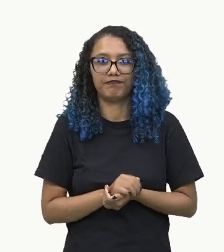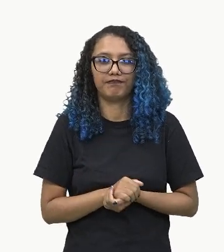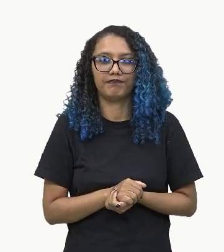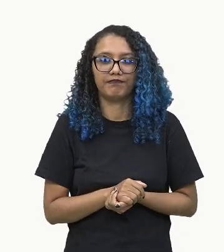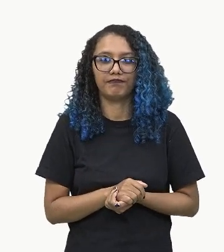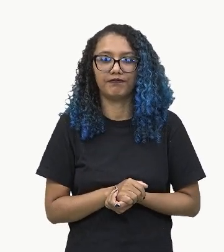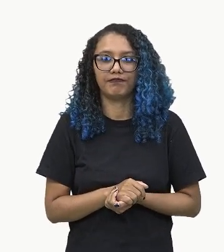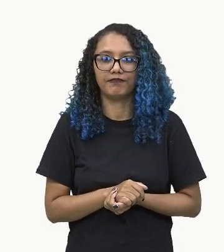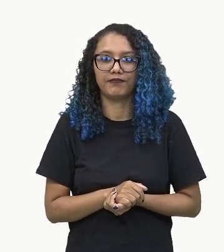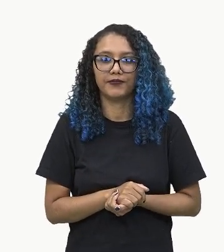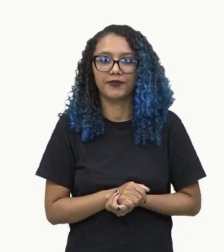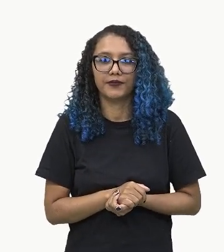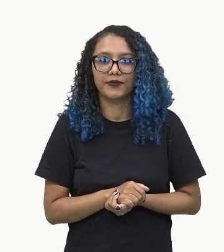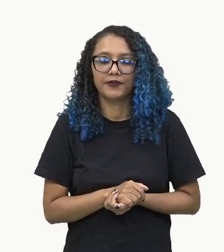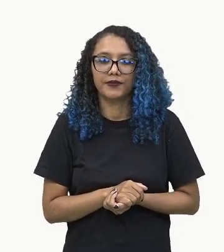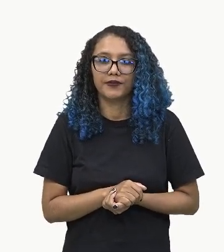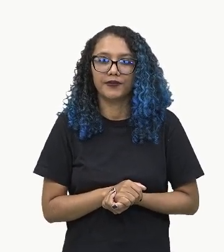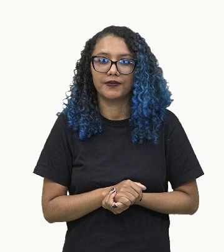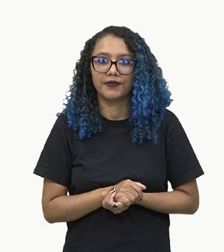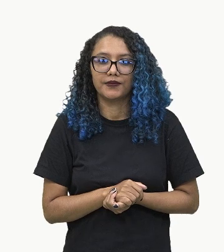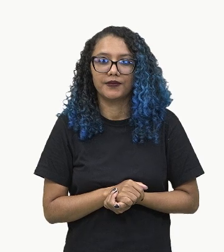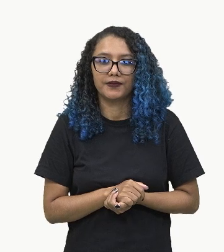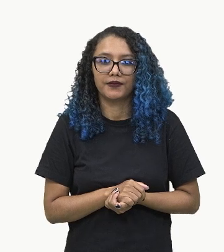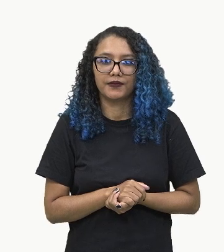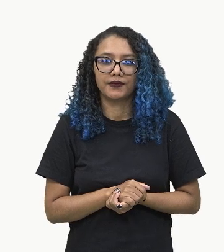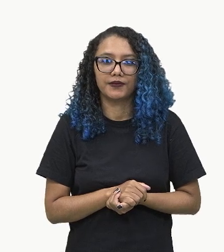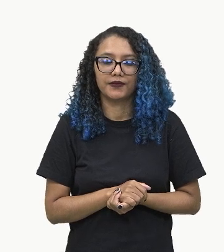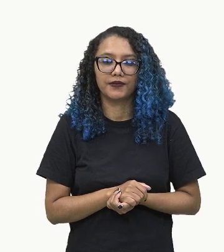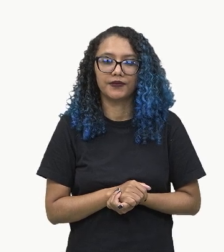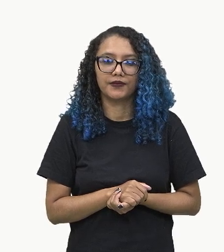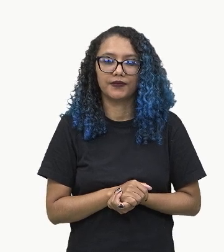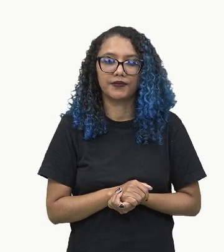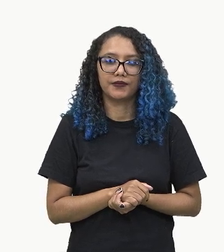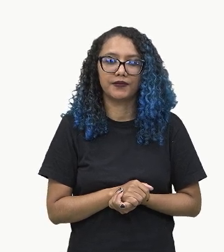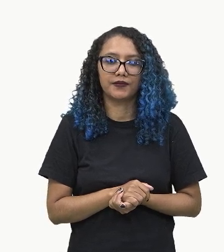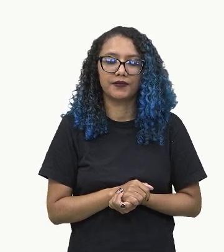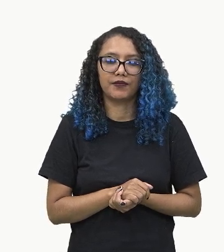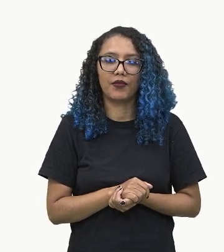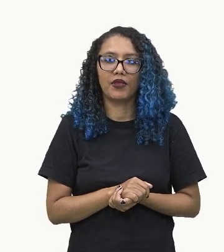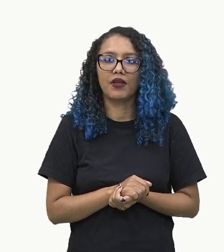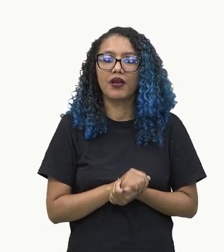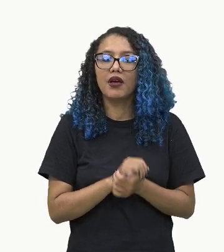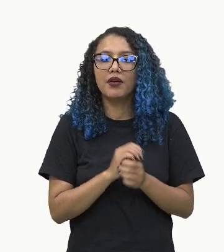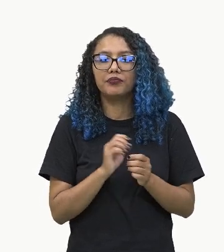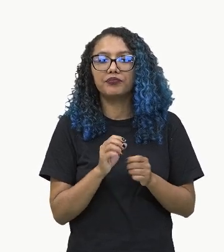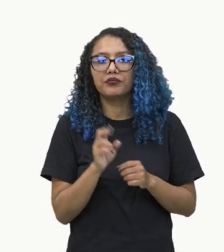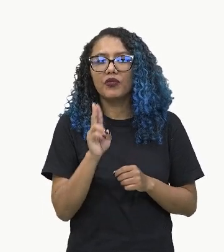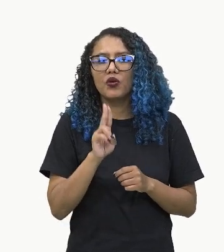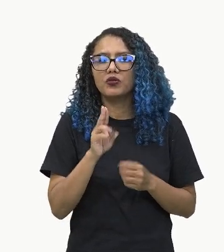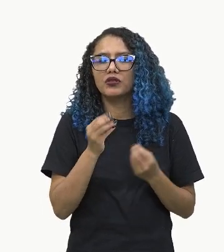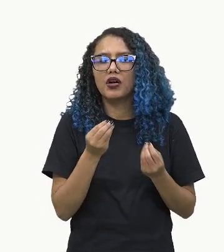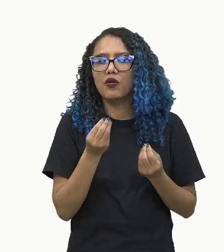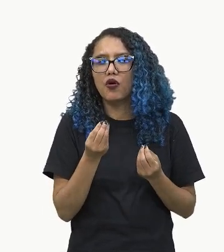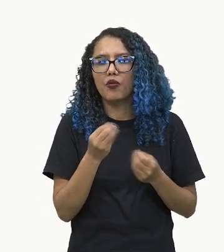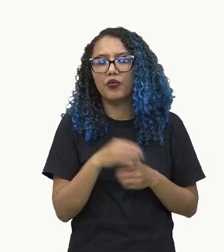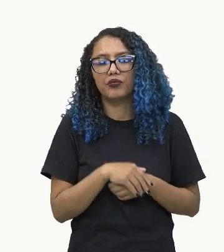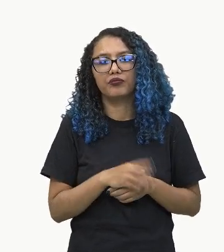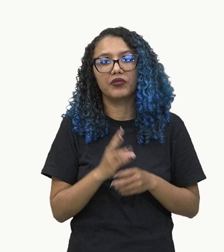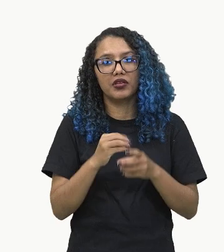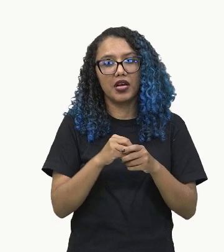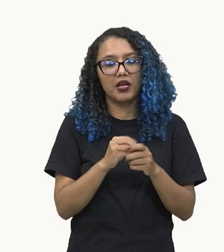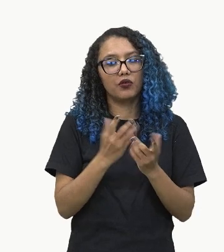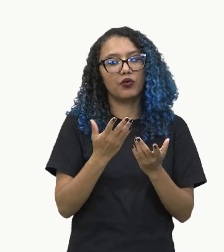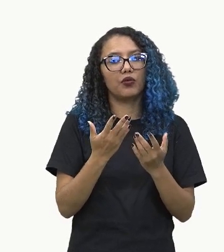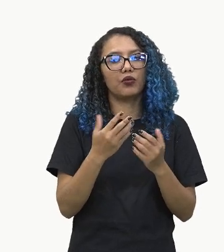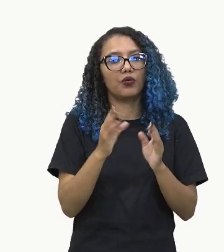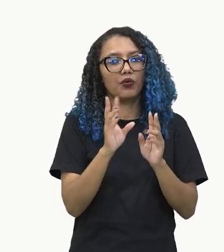aí, isso aqui vai servir para quê? Isso aqui vai servir para a gente utilizar na fatoração.